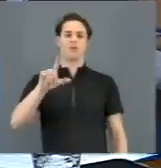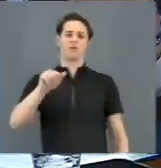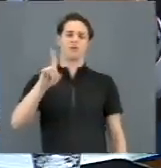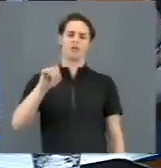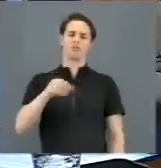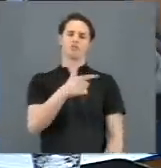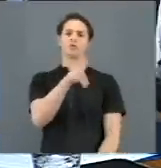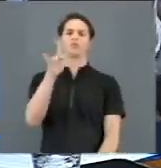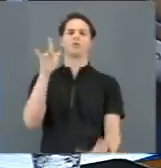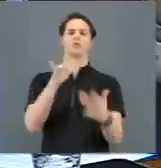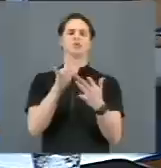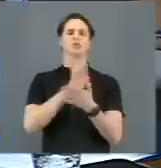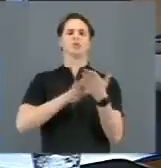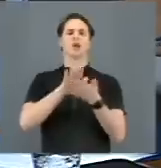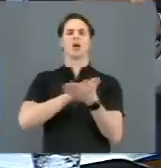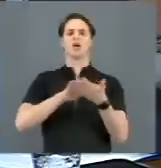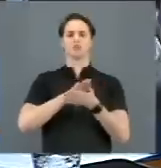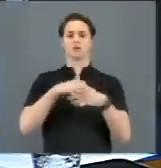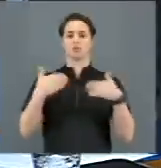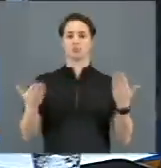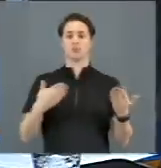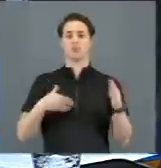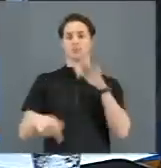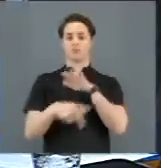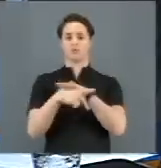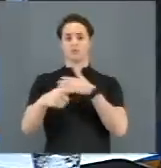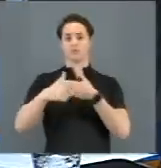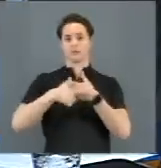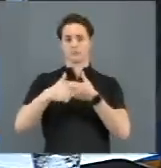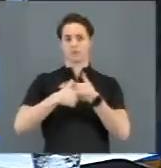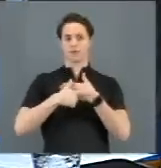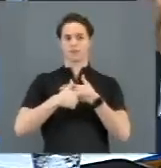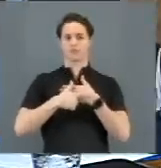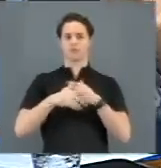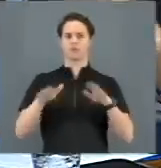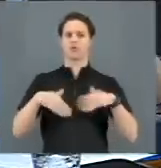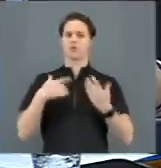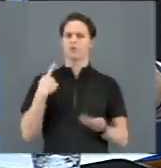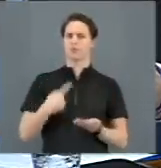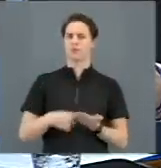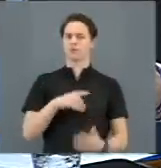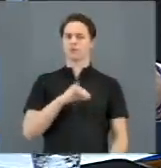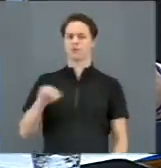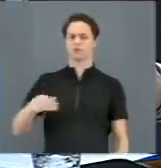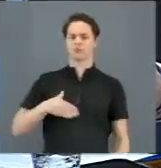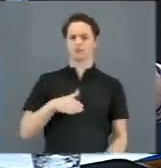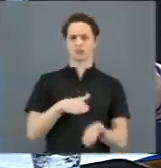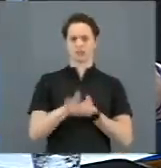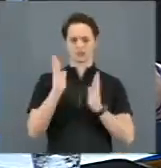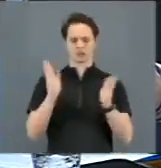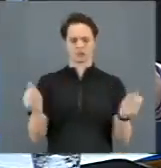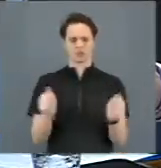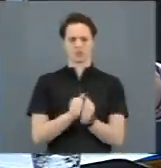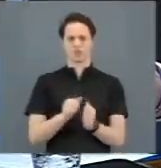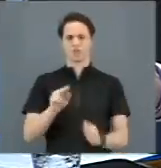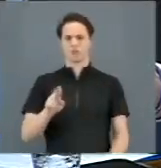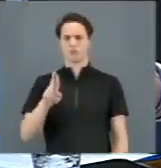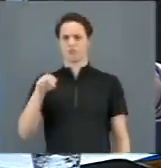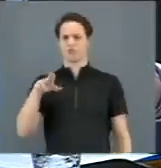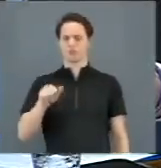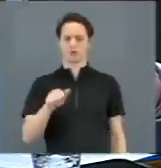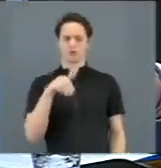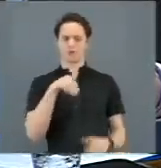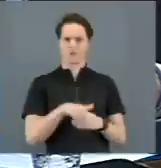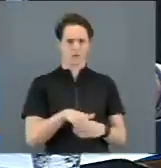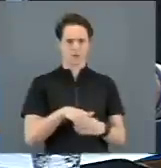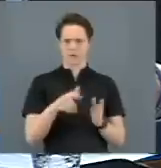contato nesse modelo, não teria nem contato do eleitor com o papel. Ele ia confirmar se o que estava impresso ao lado da urna eletrônica, então não é voto de papel,